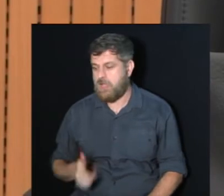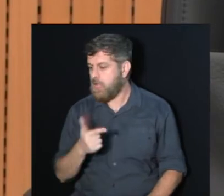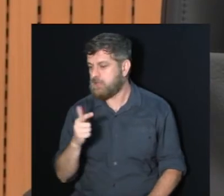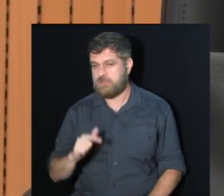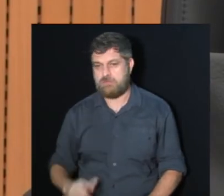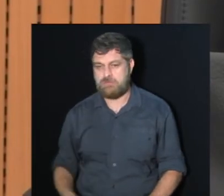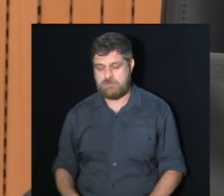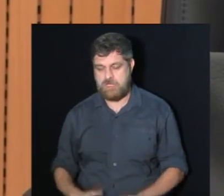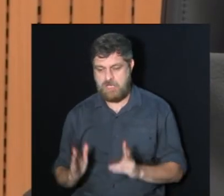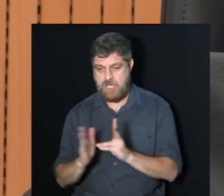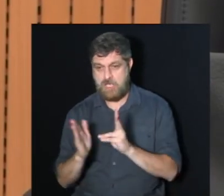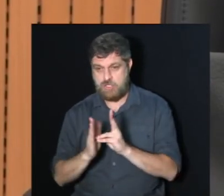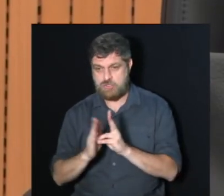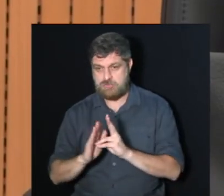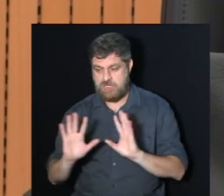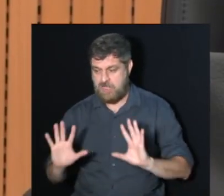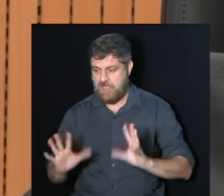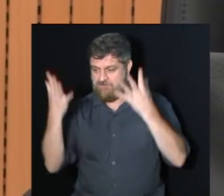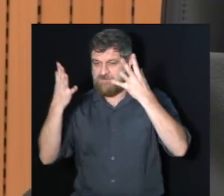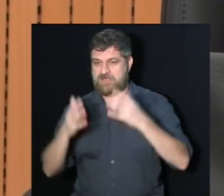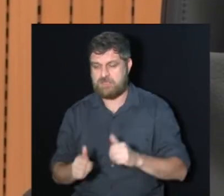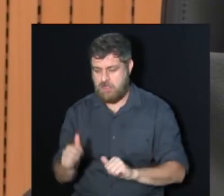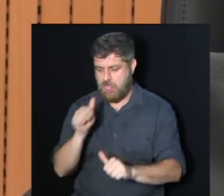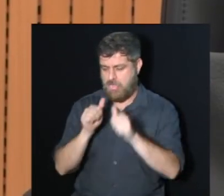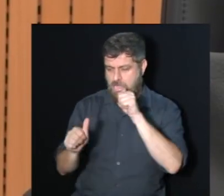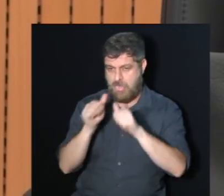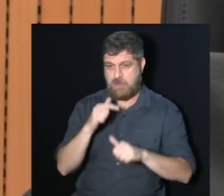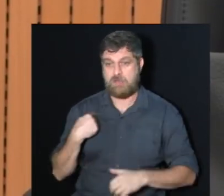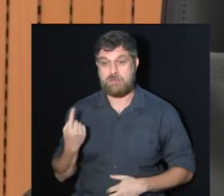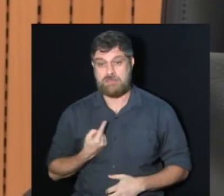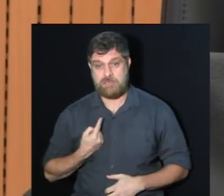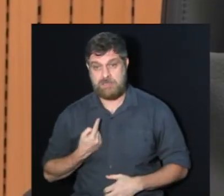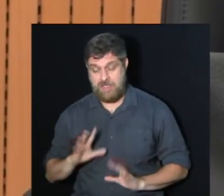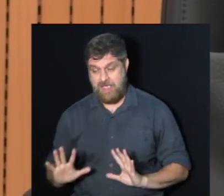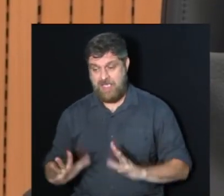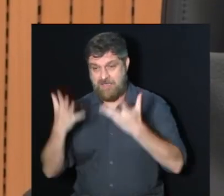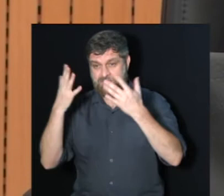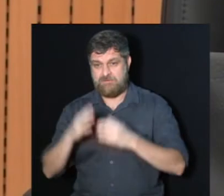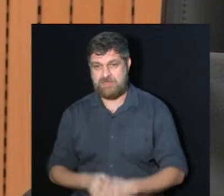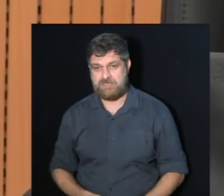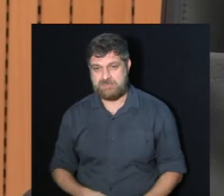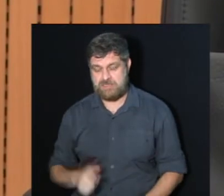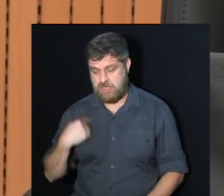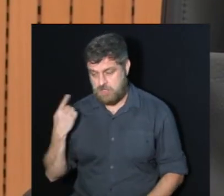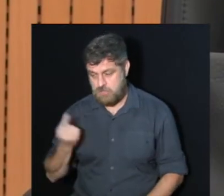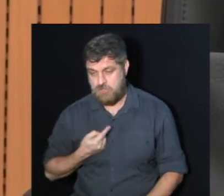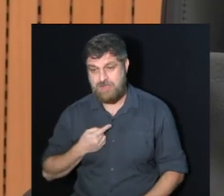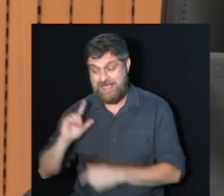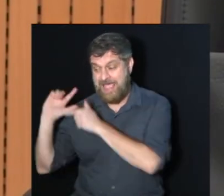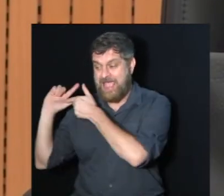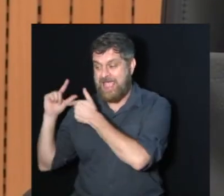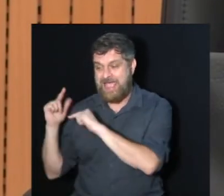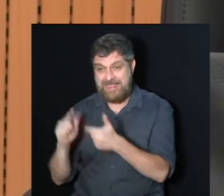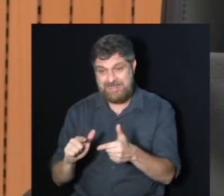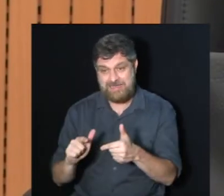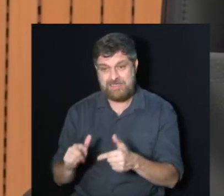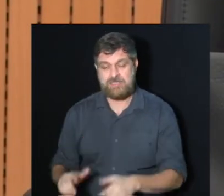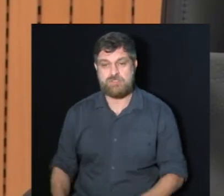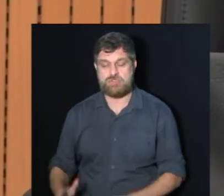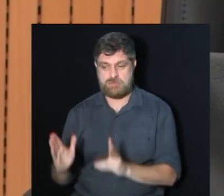aldeia não tem. Tem a nossa festa, que é o batizado que a gente tem, as danças dos